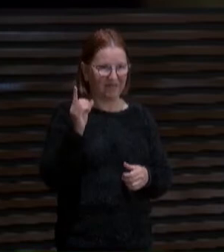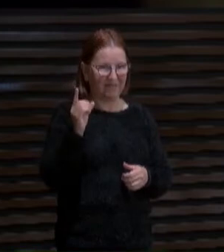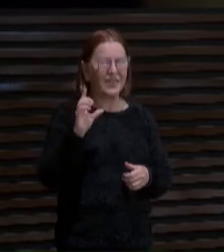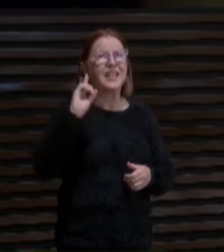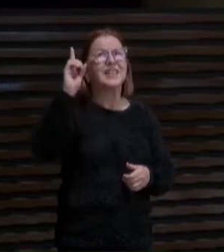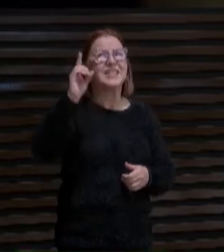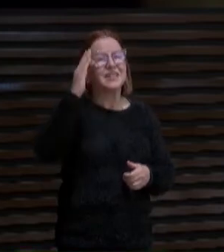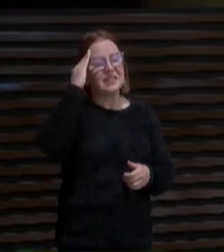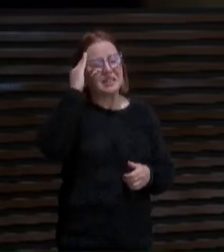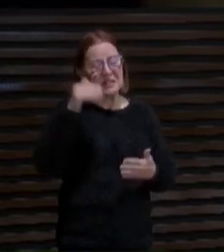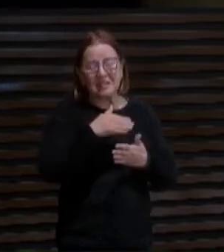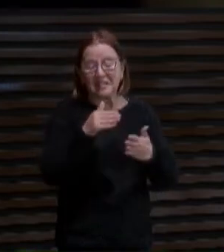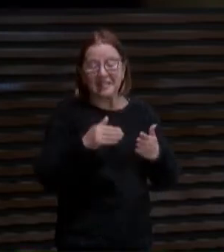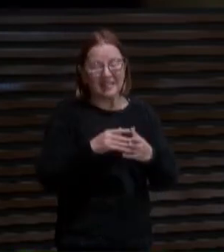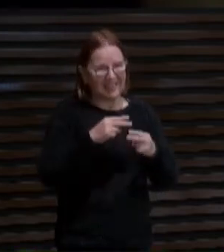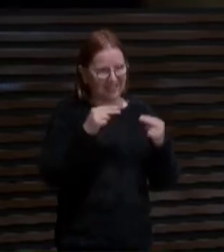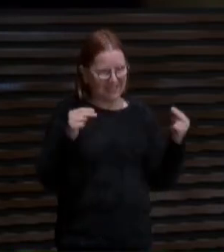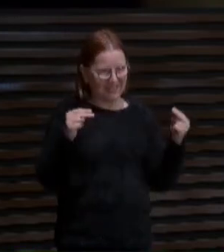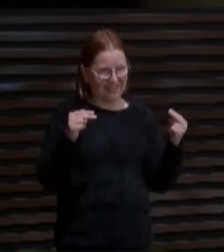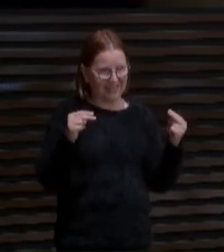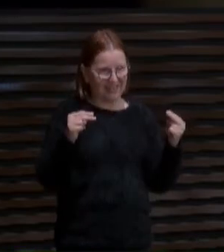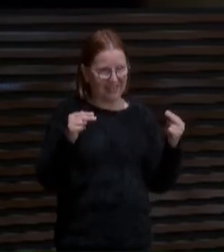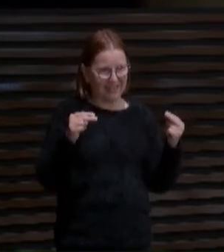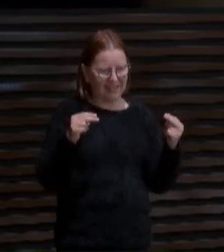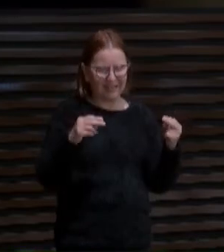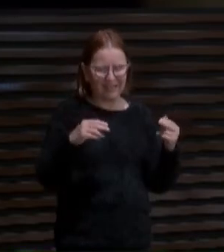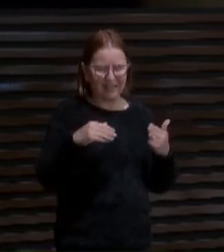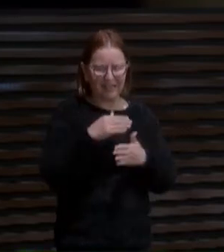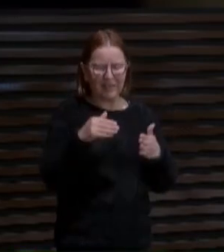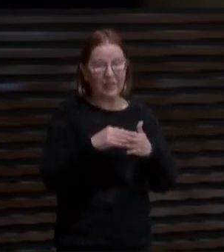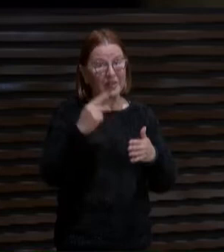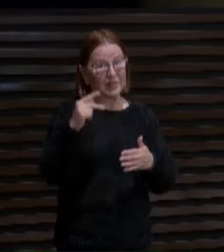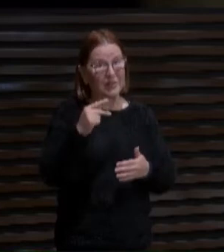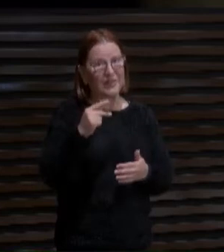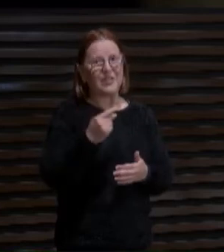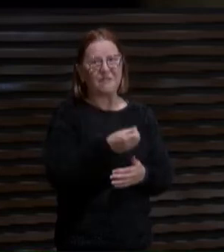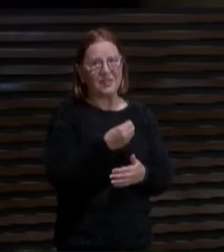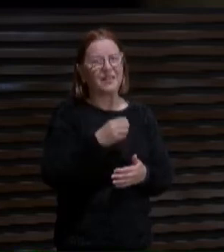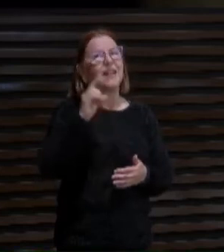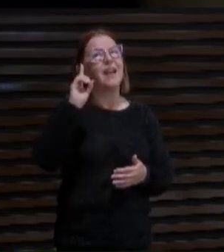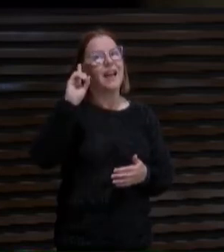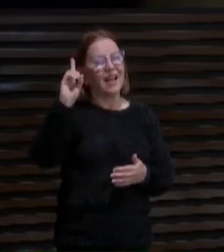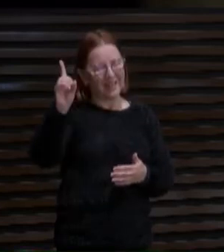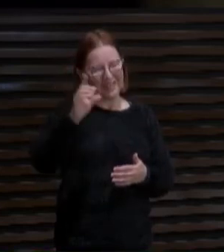toda sua vida era plenamente conhecida por Deus Me